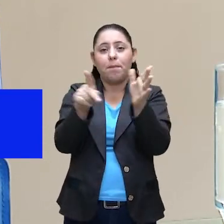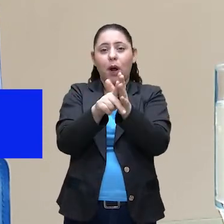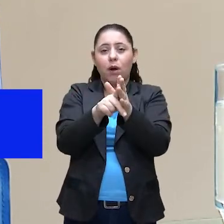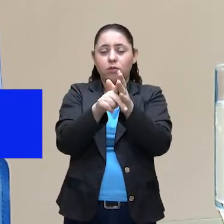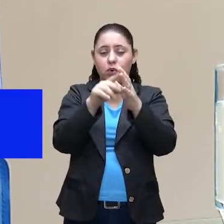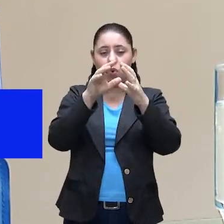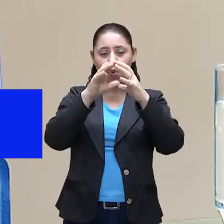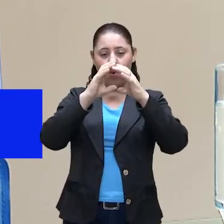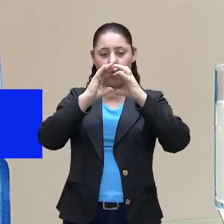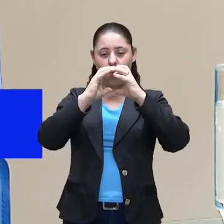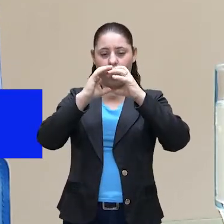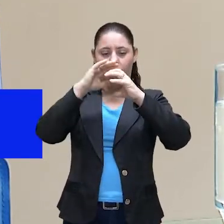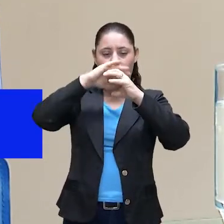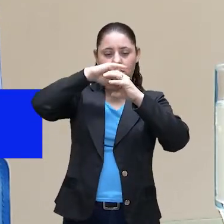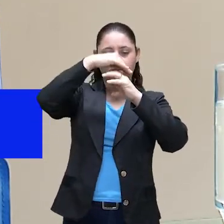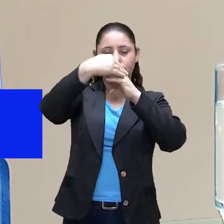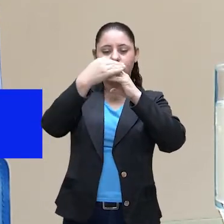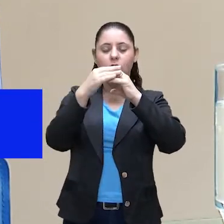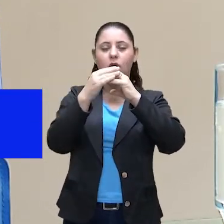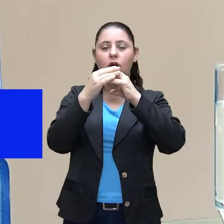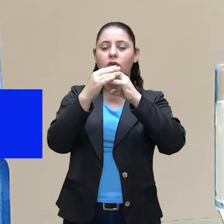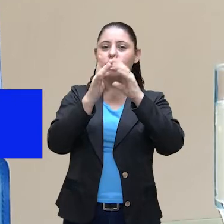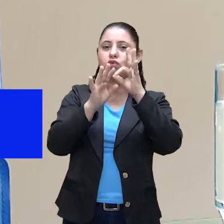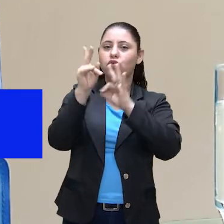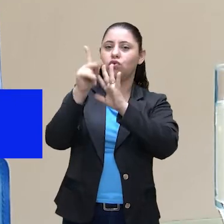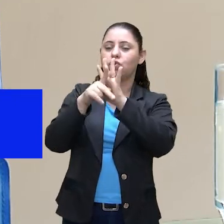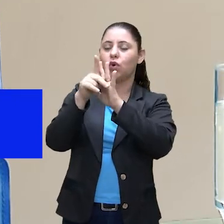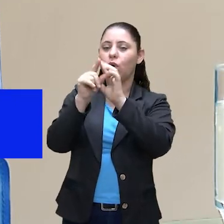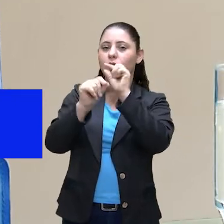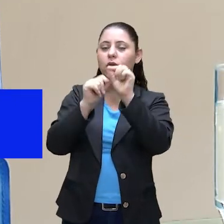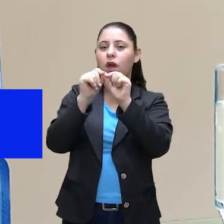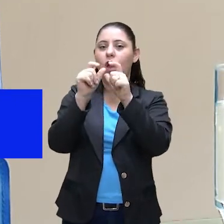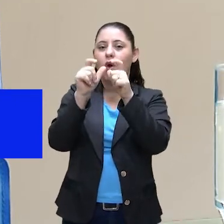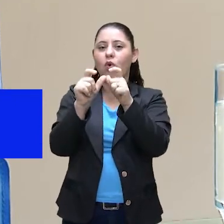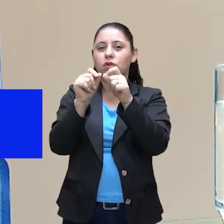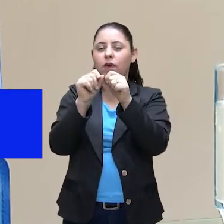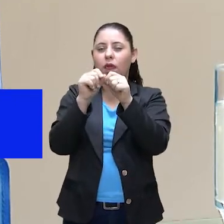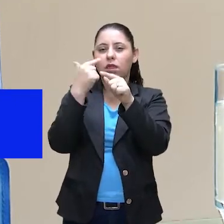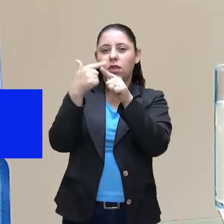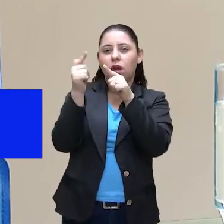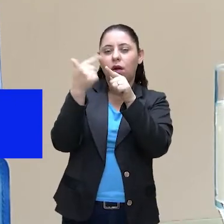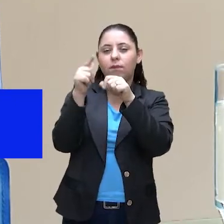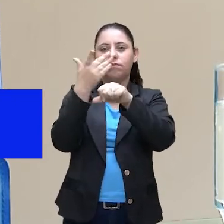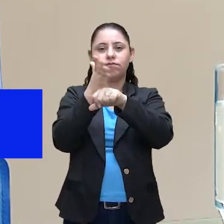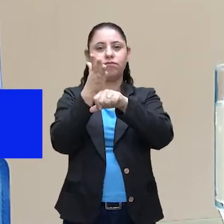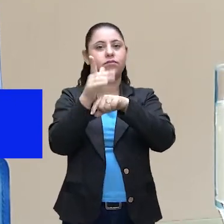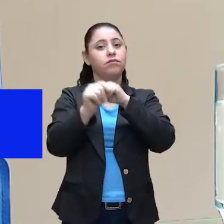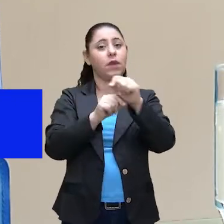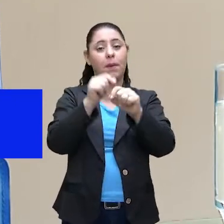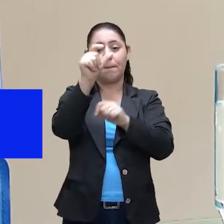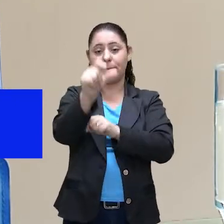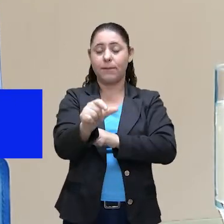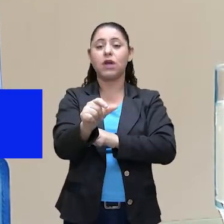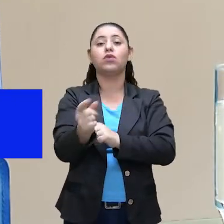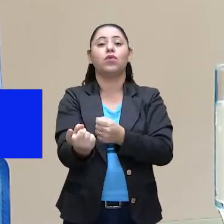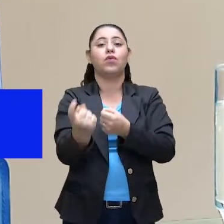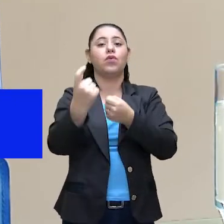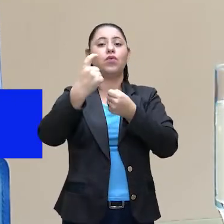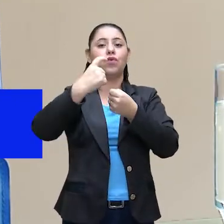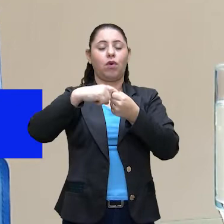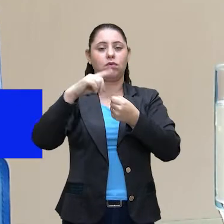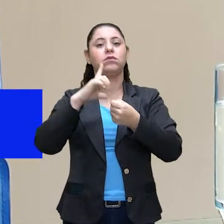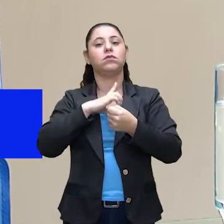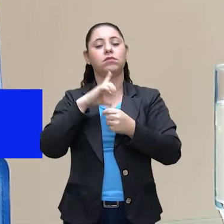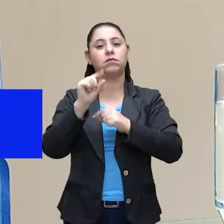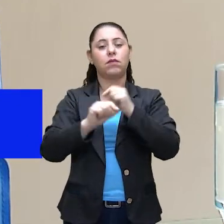vai montar um planejamento de recuperação ou plasticidade nesse treinamento de que esse indivíduo